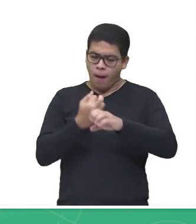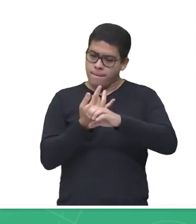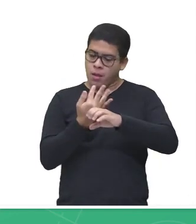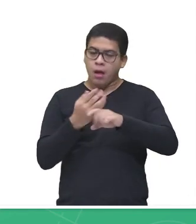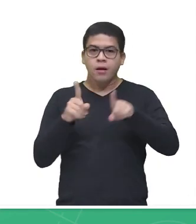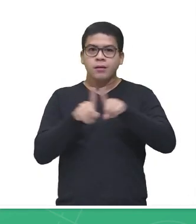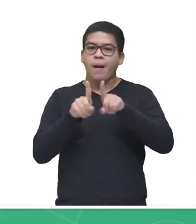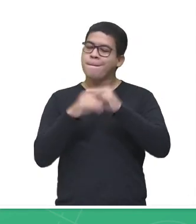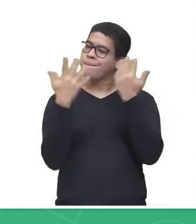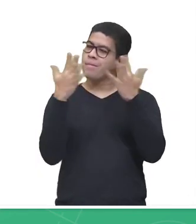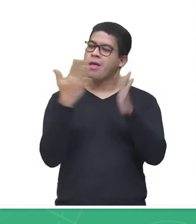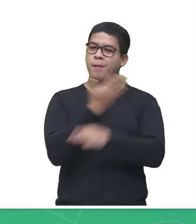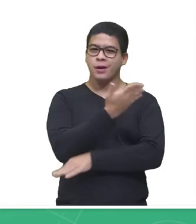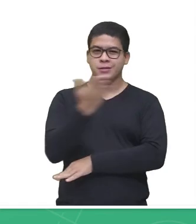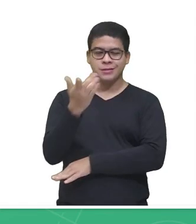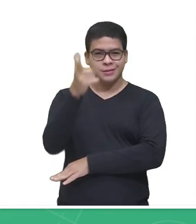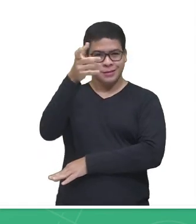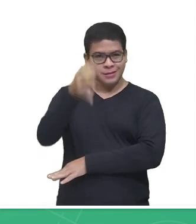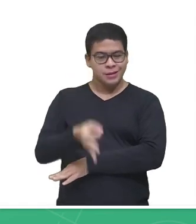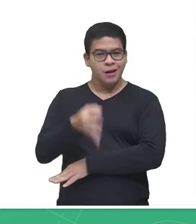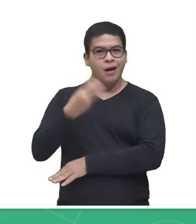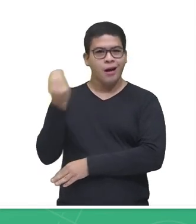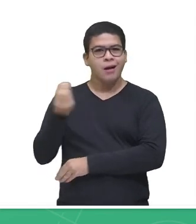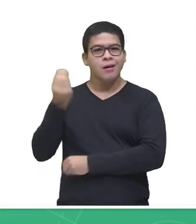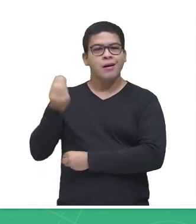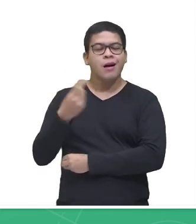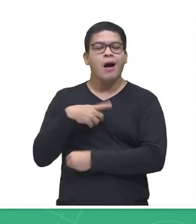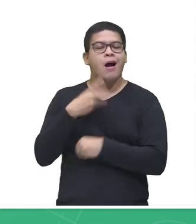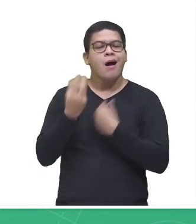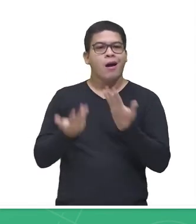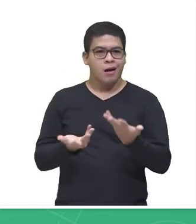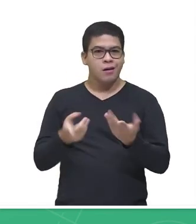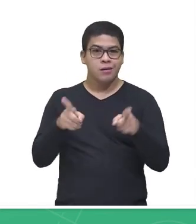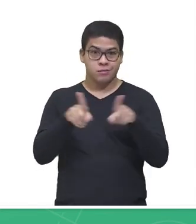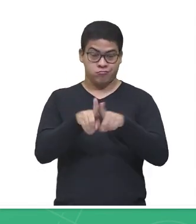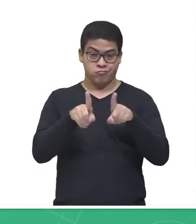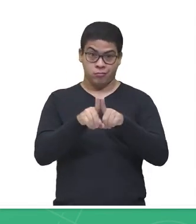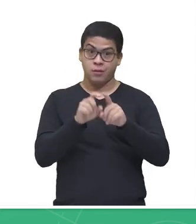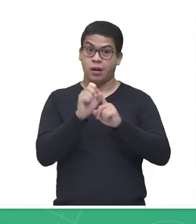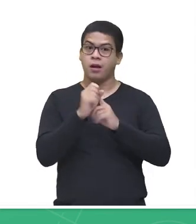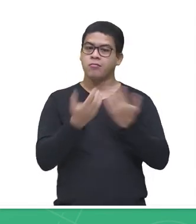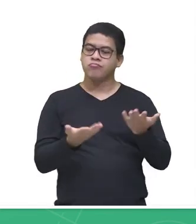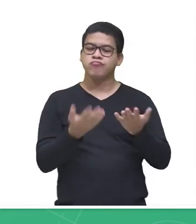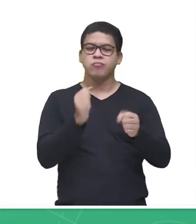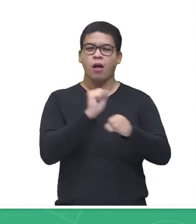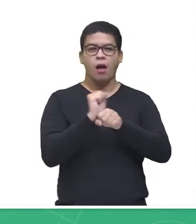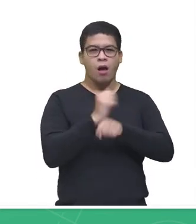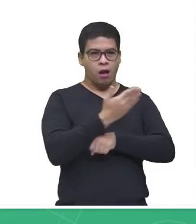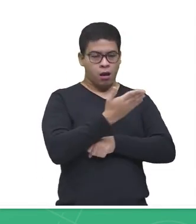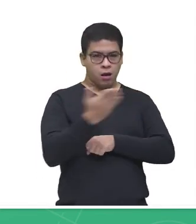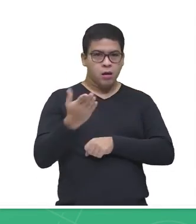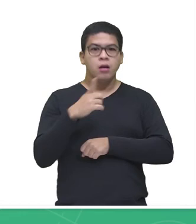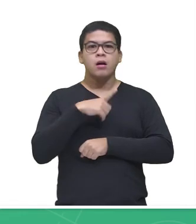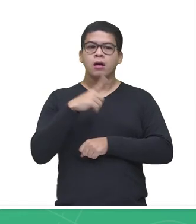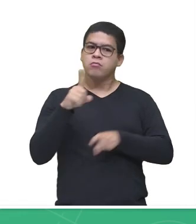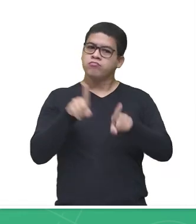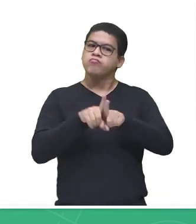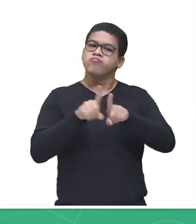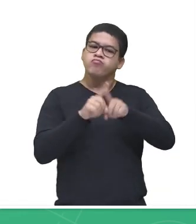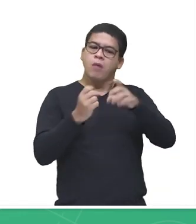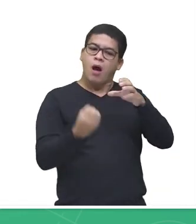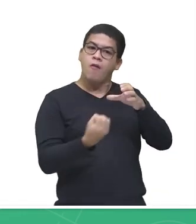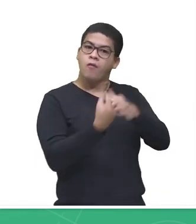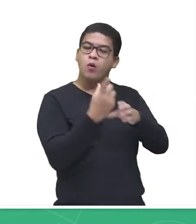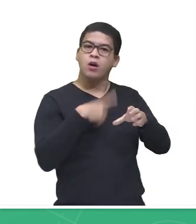quem acertou, né? Falou ali que tinha centríolos nessas células. Então, os centríolos vão originar os cílios e os flagelos que vão ajudar